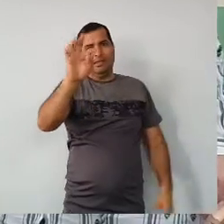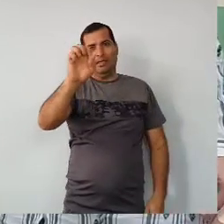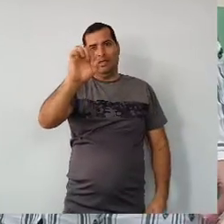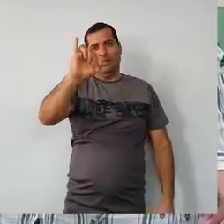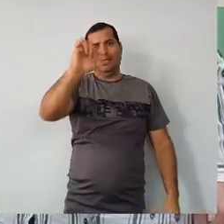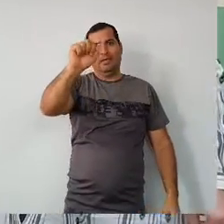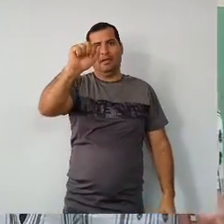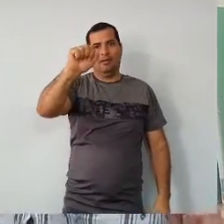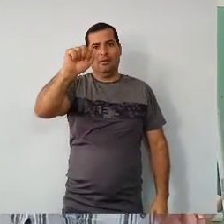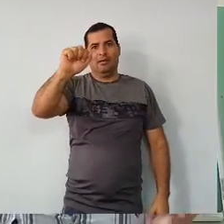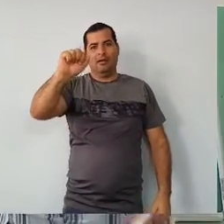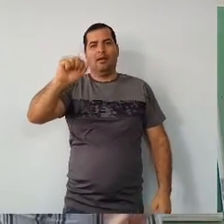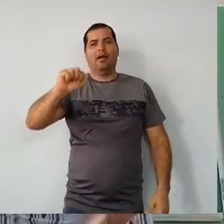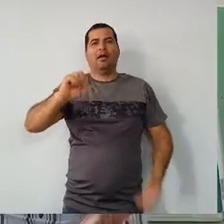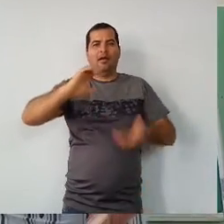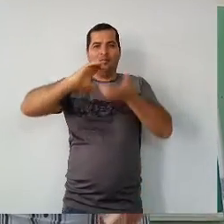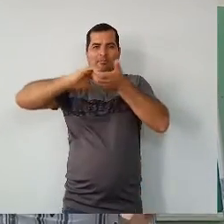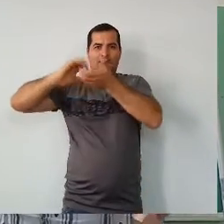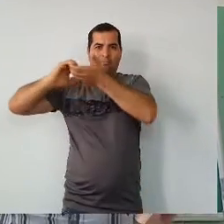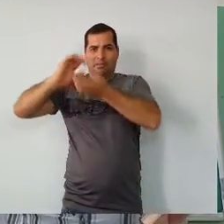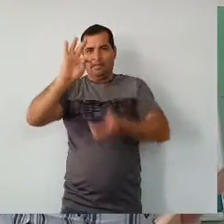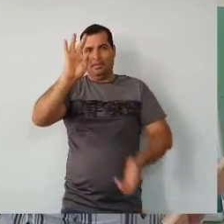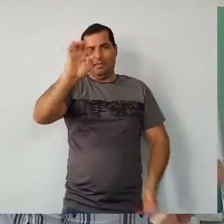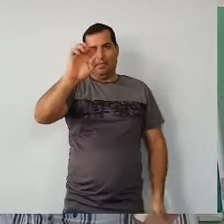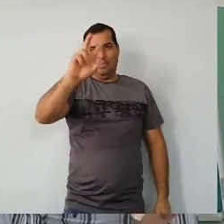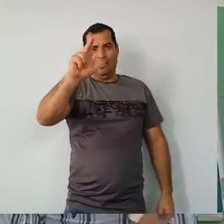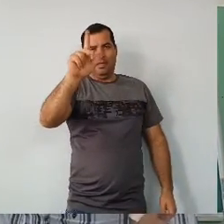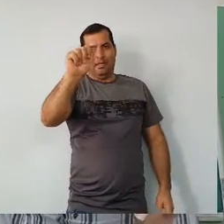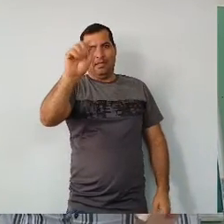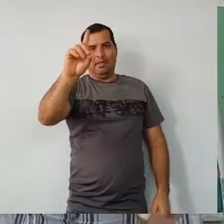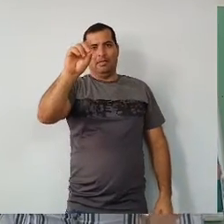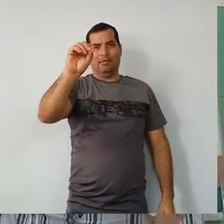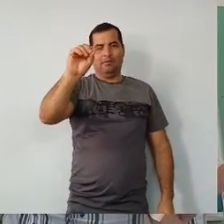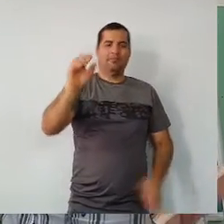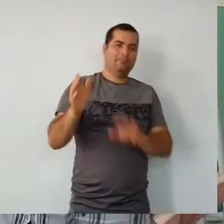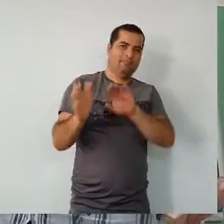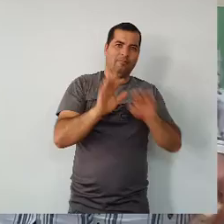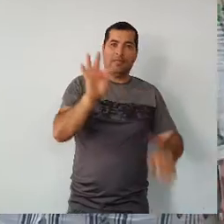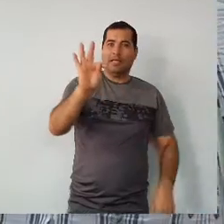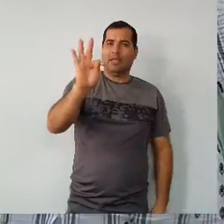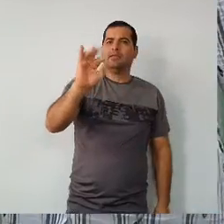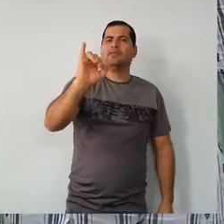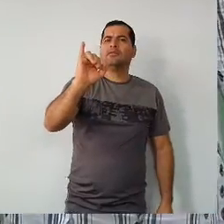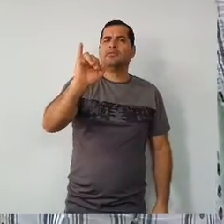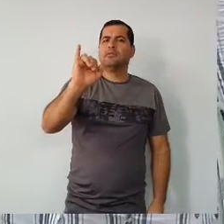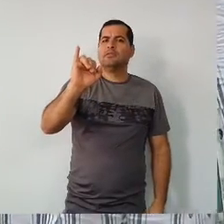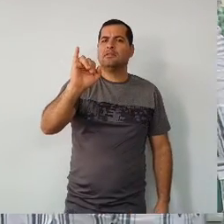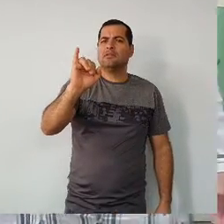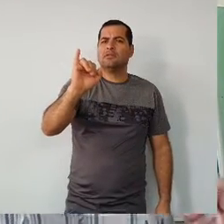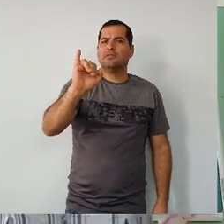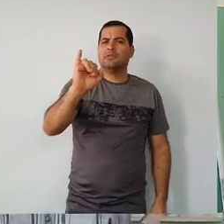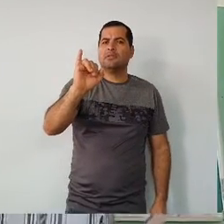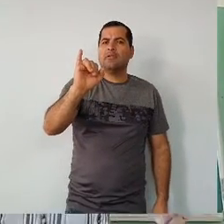telhado. Te com i, eu vou ter ti,